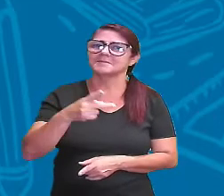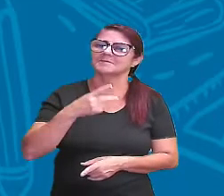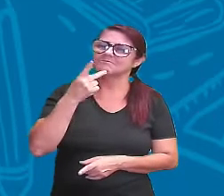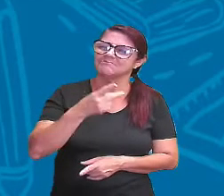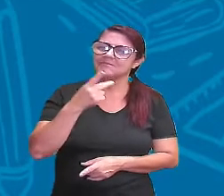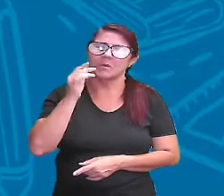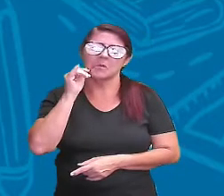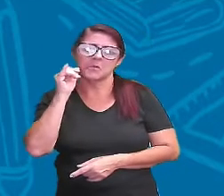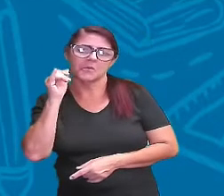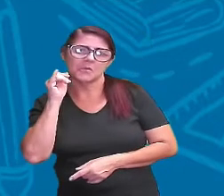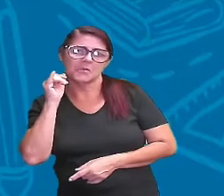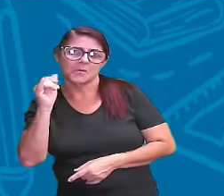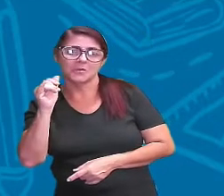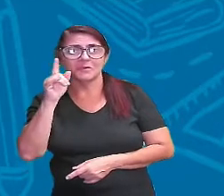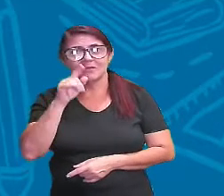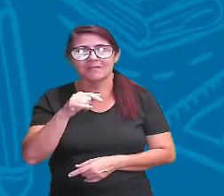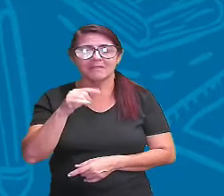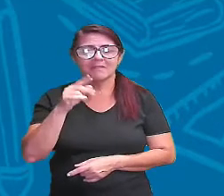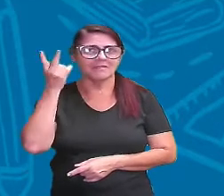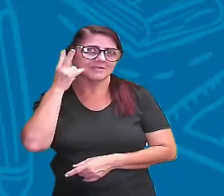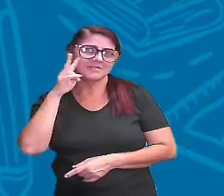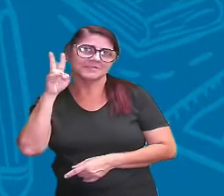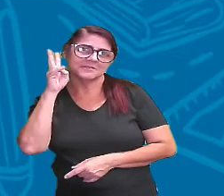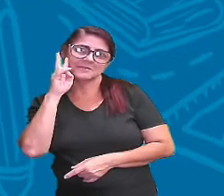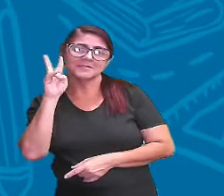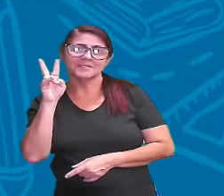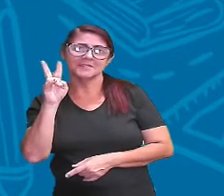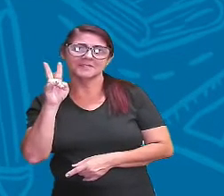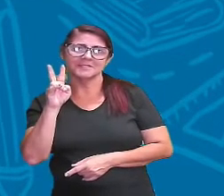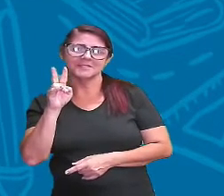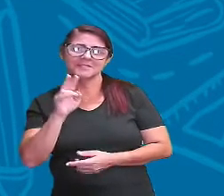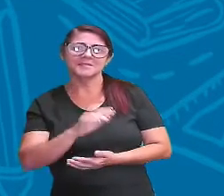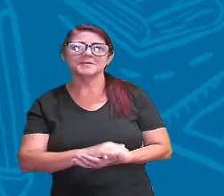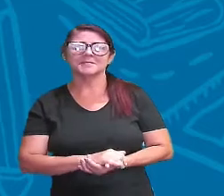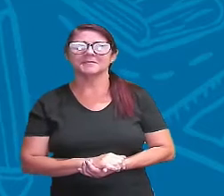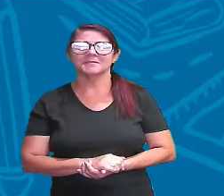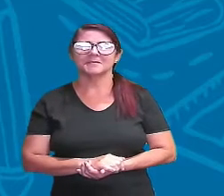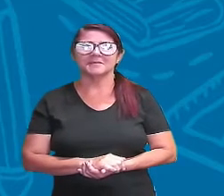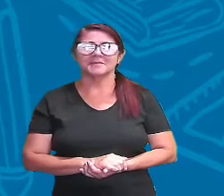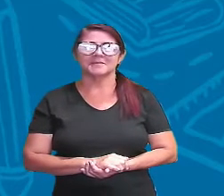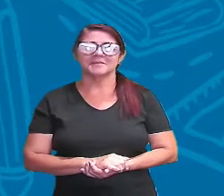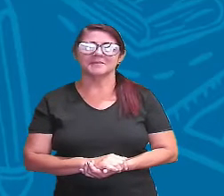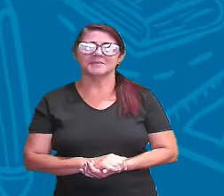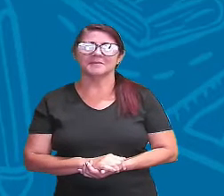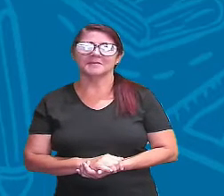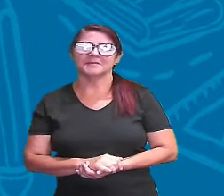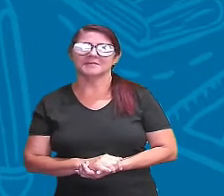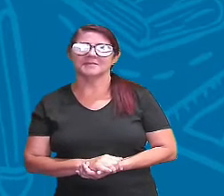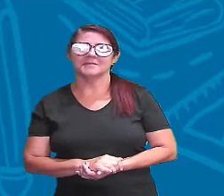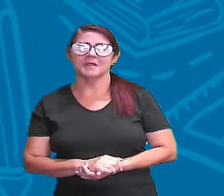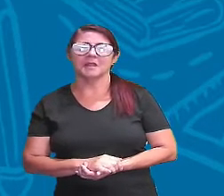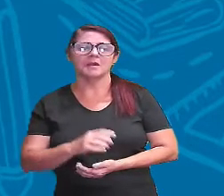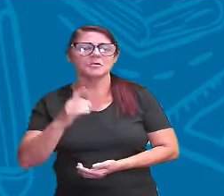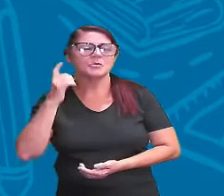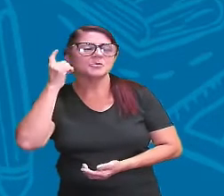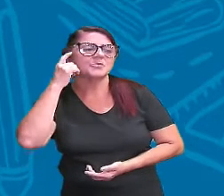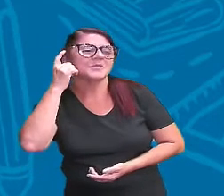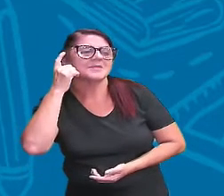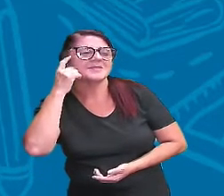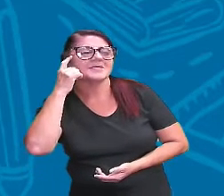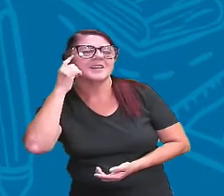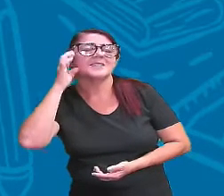é uma história muito representativa disso, da imaginação,